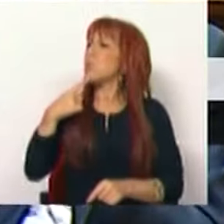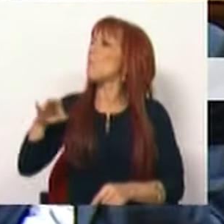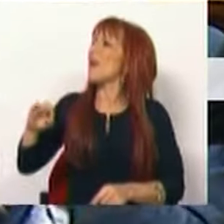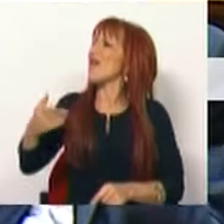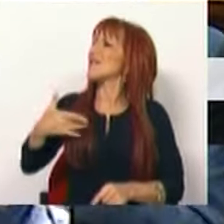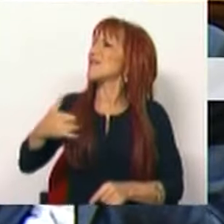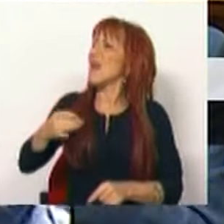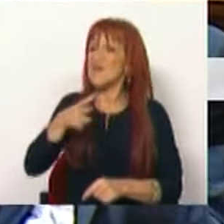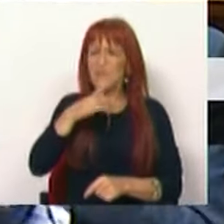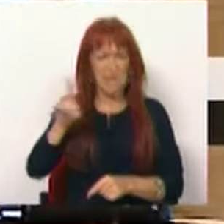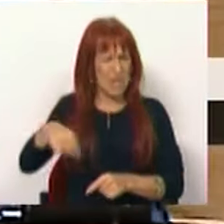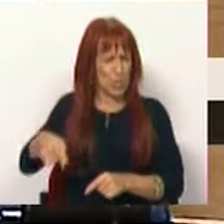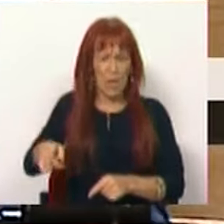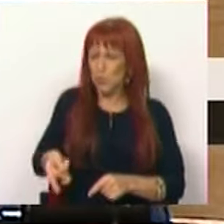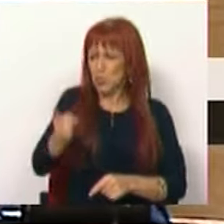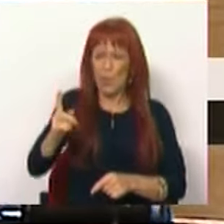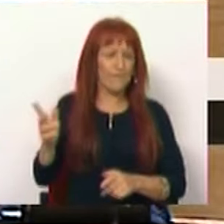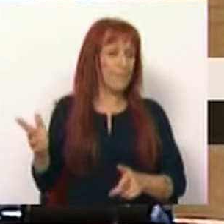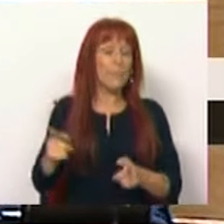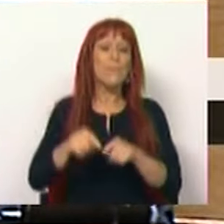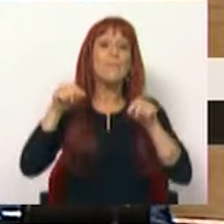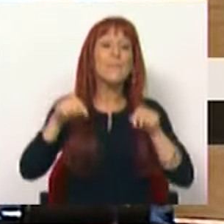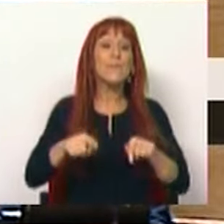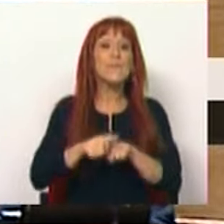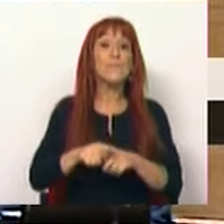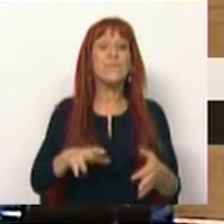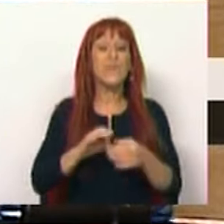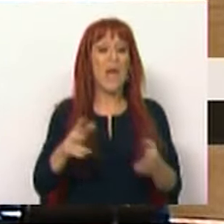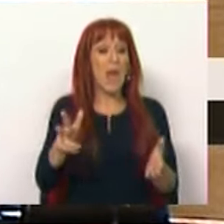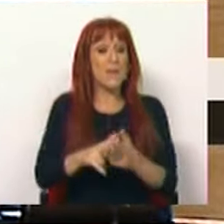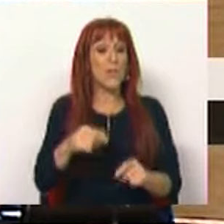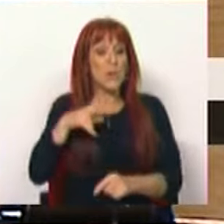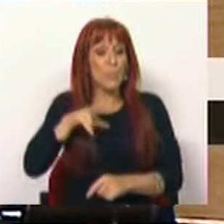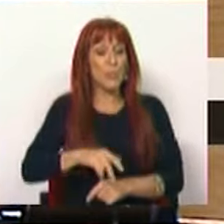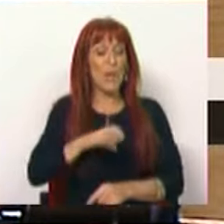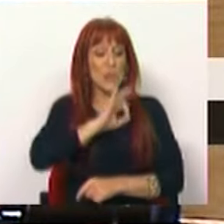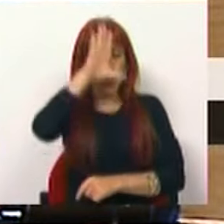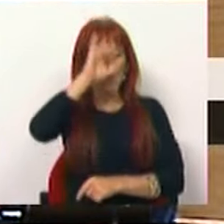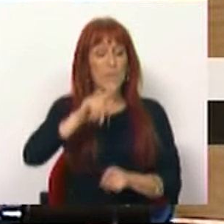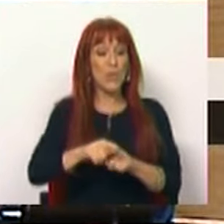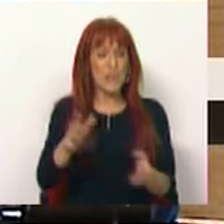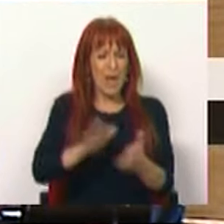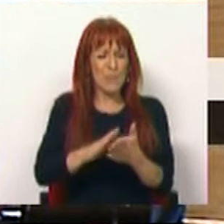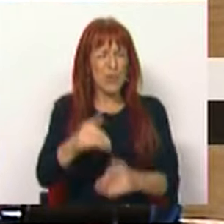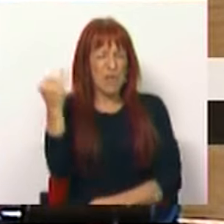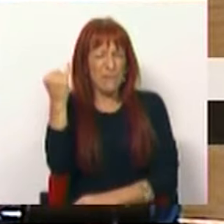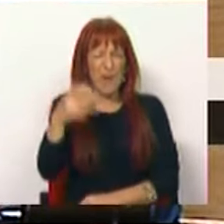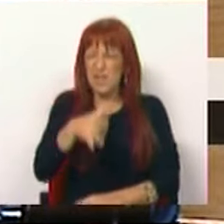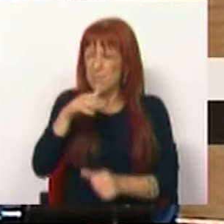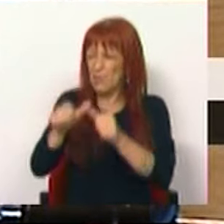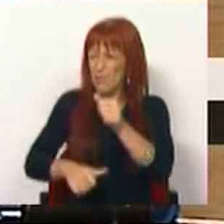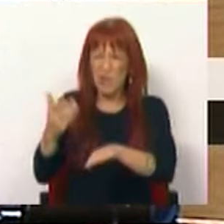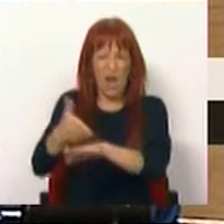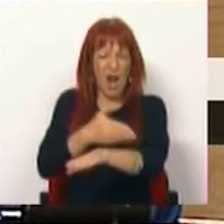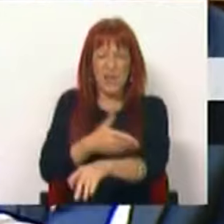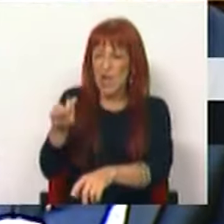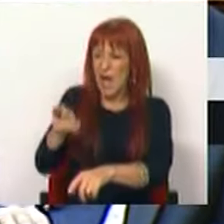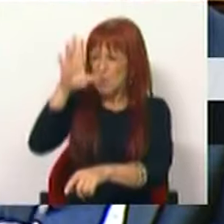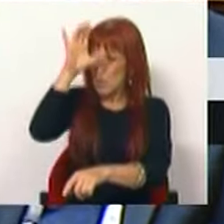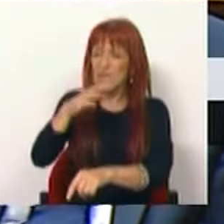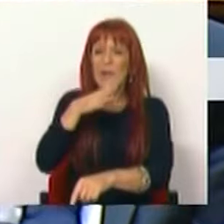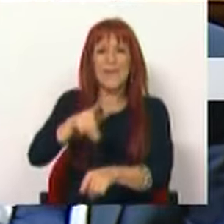CDS queiram anular isso. E esta evolução da realidade nacional, Sr. Ministro, comprova a falsidade do discurso de anteriores governos